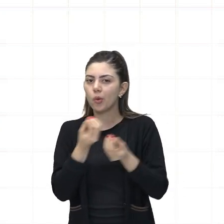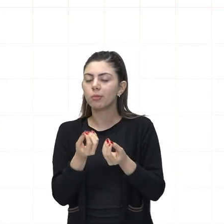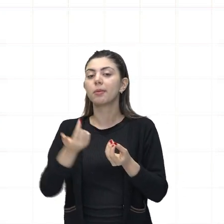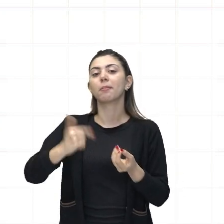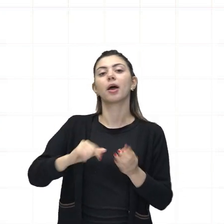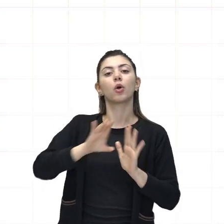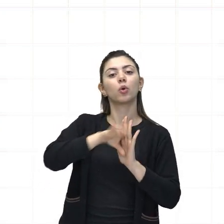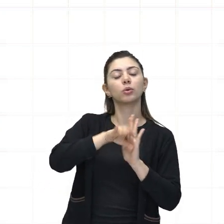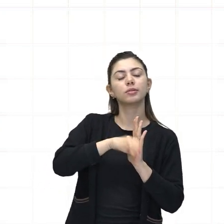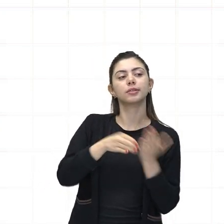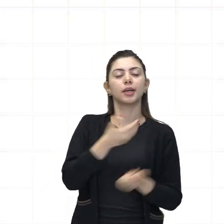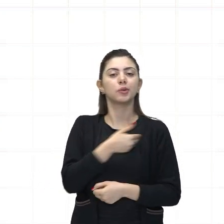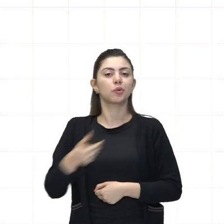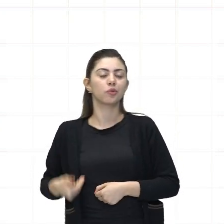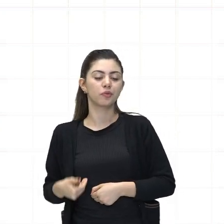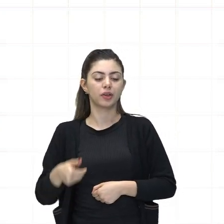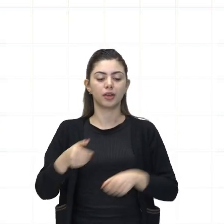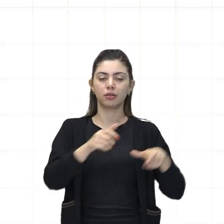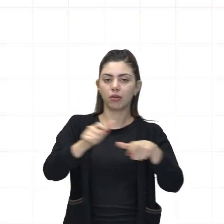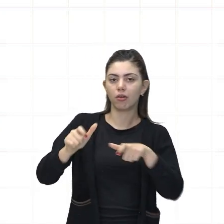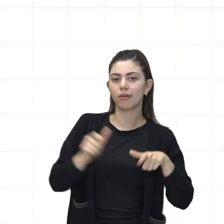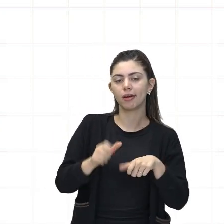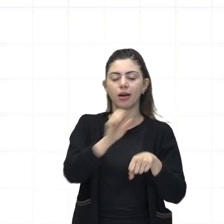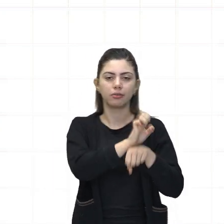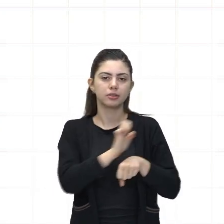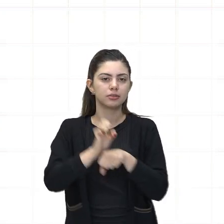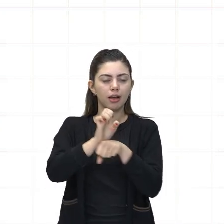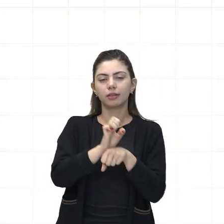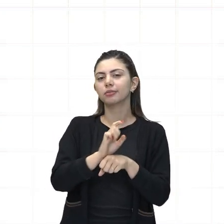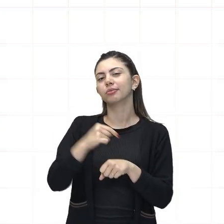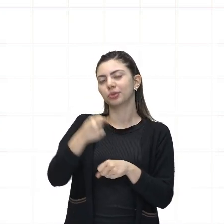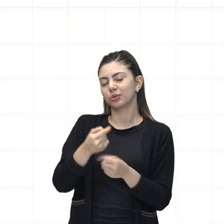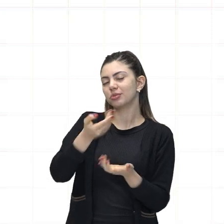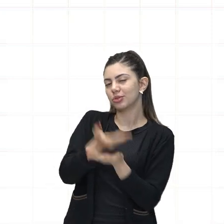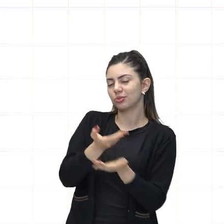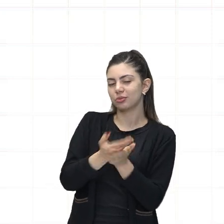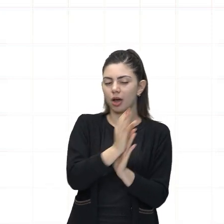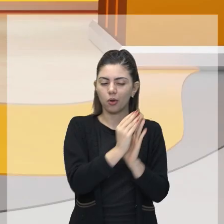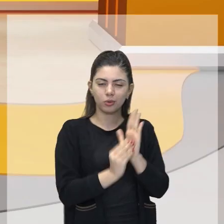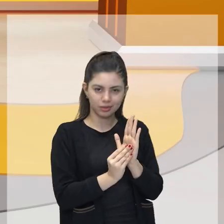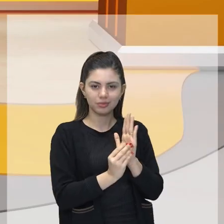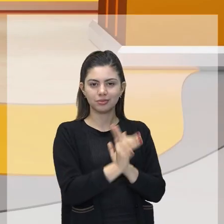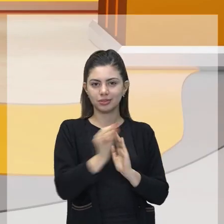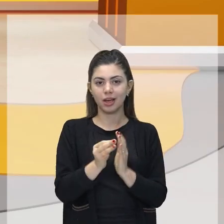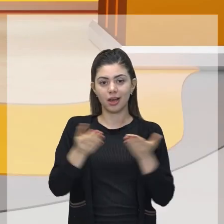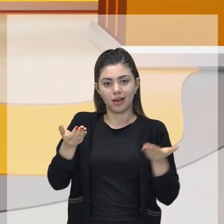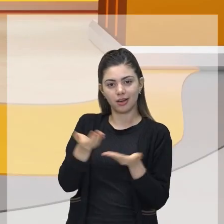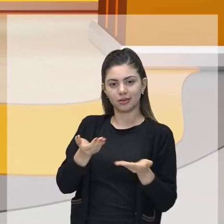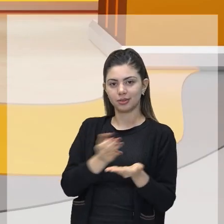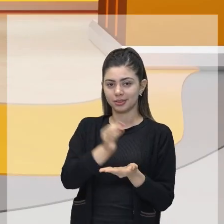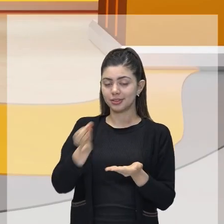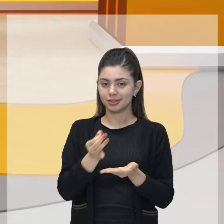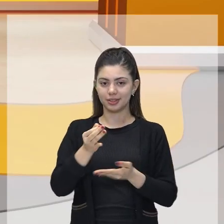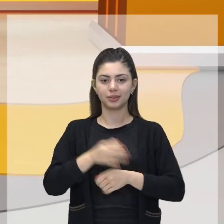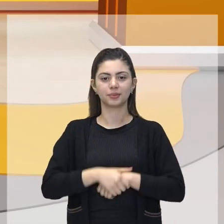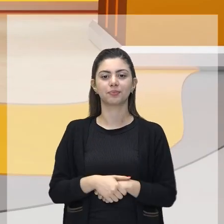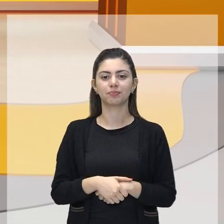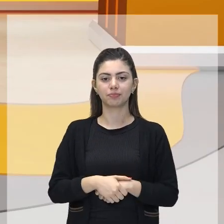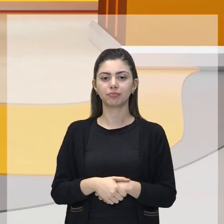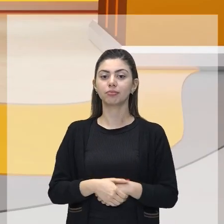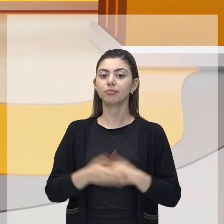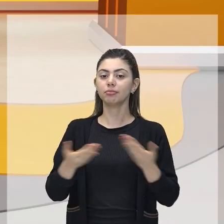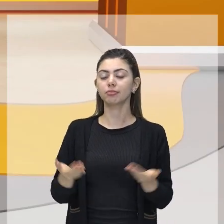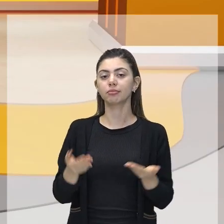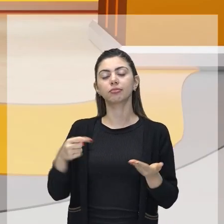de governo, o conceito de território, de Estado. A gente vai ver sobre tudo isso agora nesse momento, tá? Para a gente